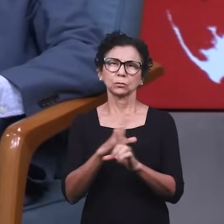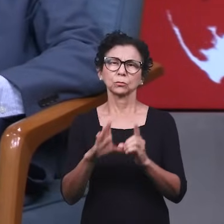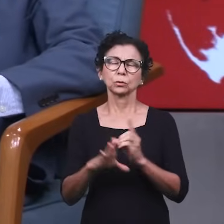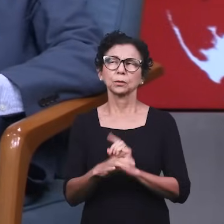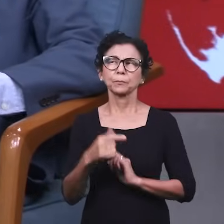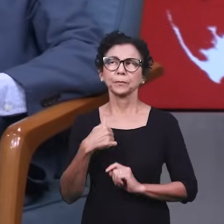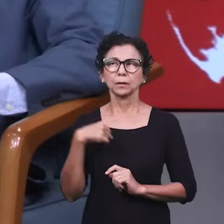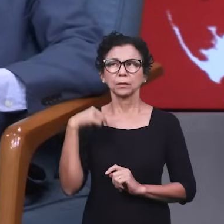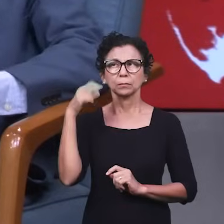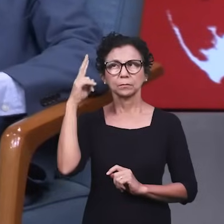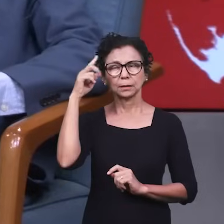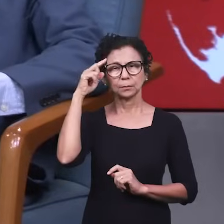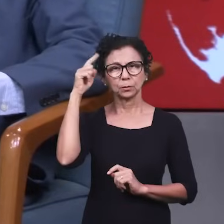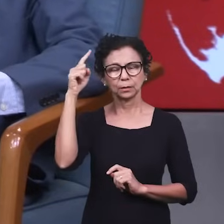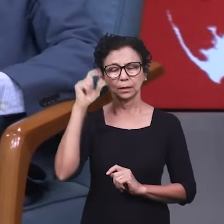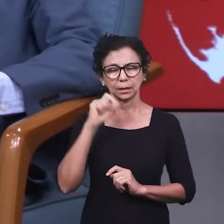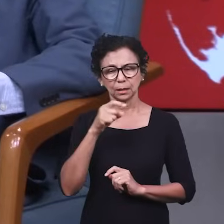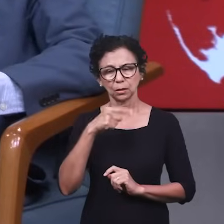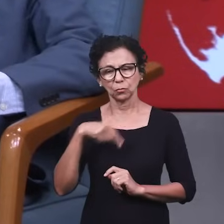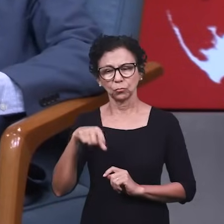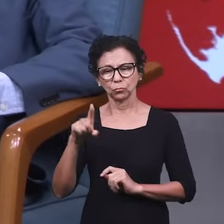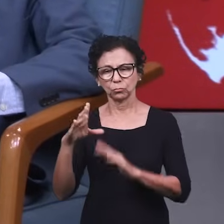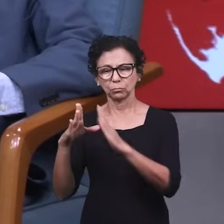tomar posse numa igreja.